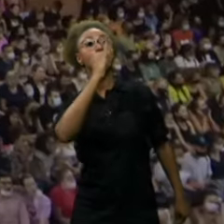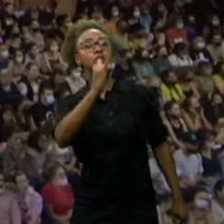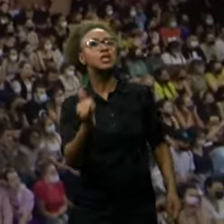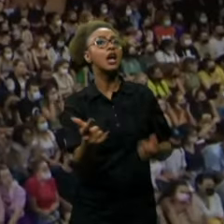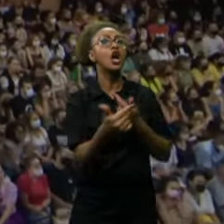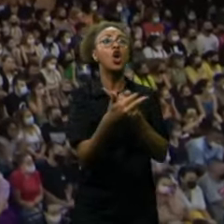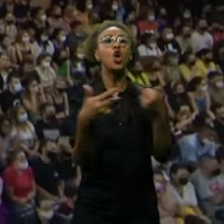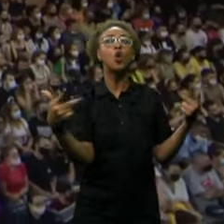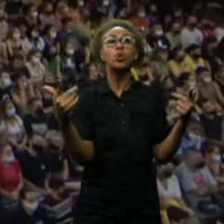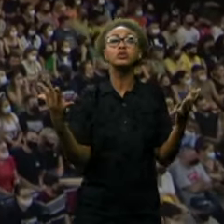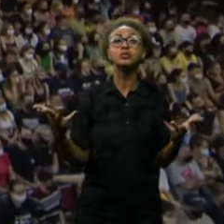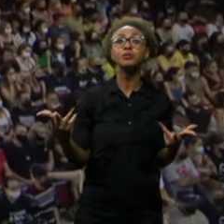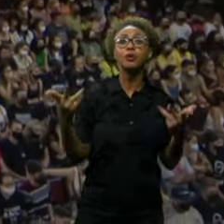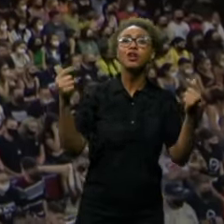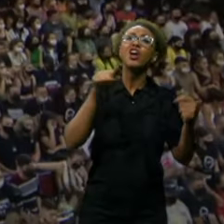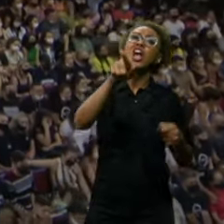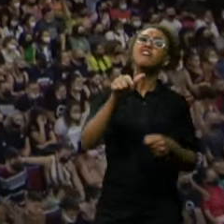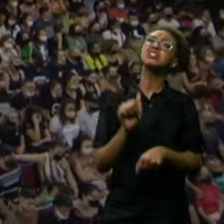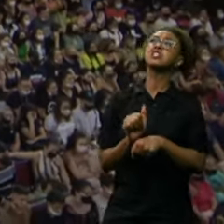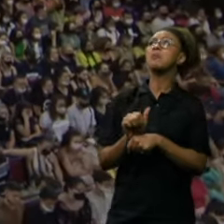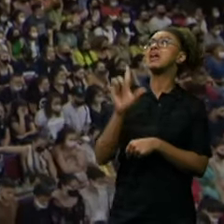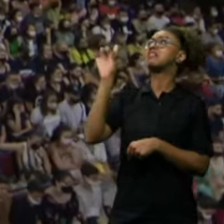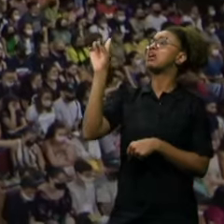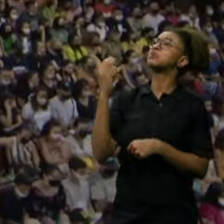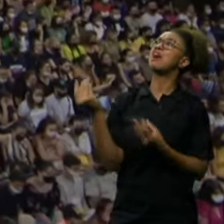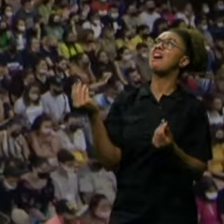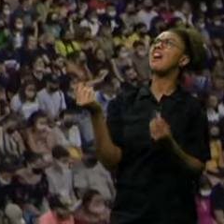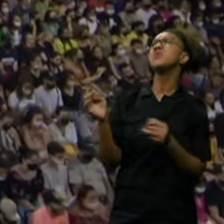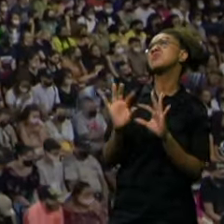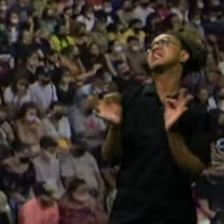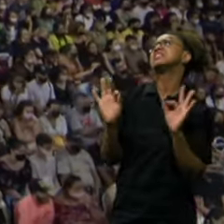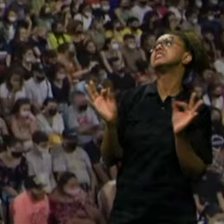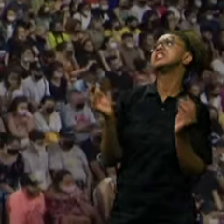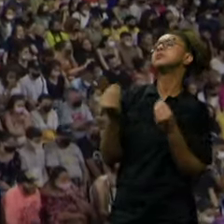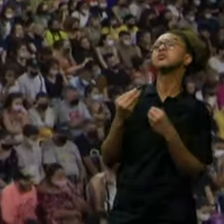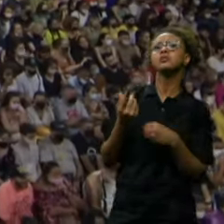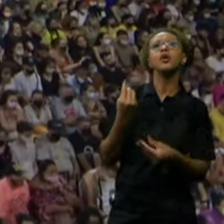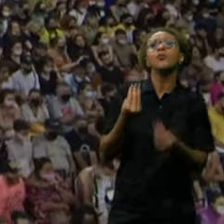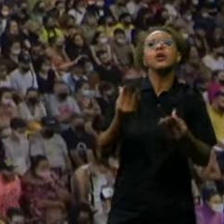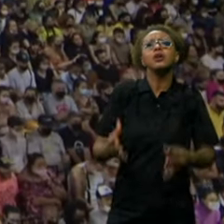qualquer Você tem o esperado coisas tão pequenas Um Deus tão grande é